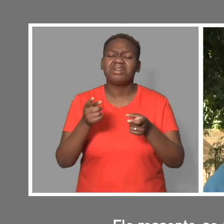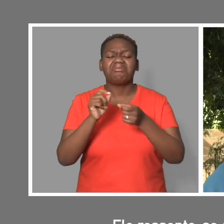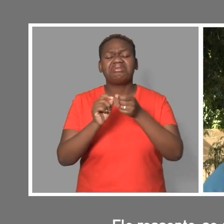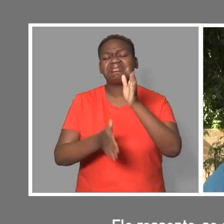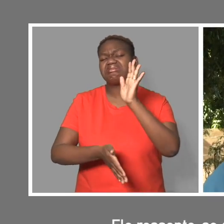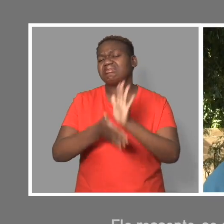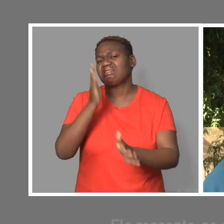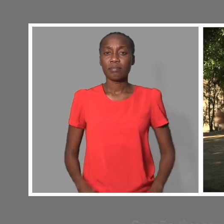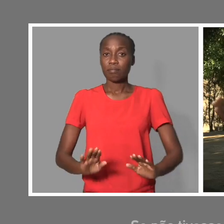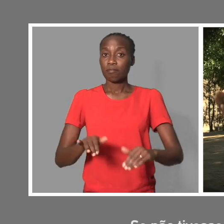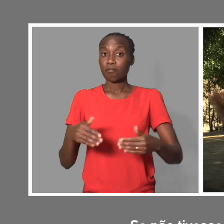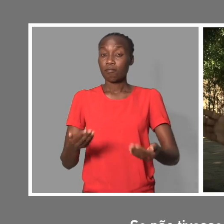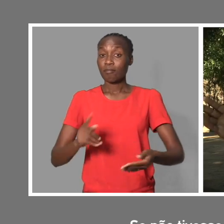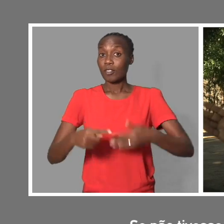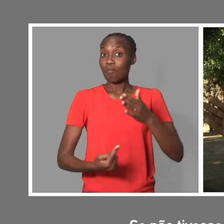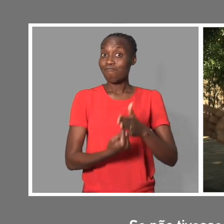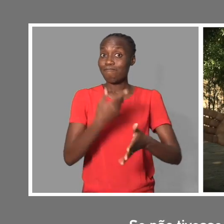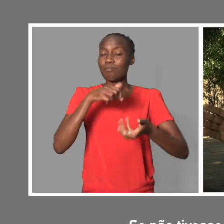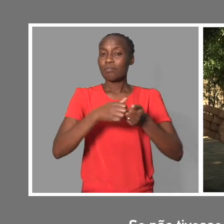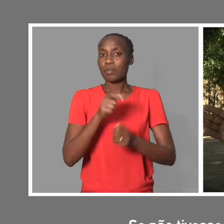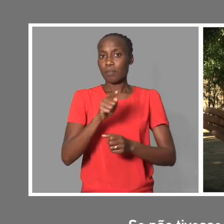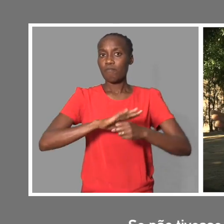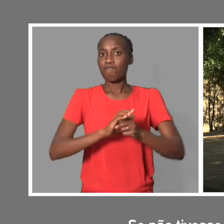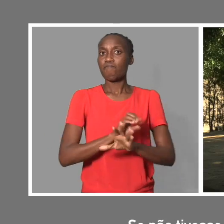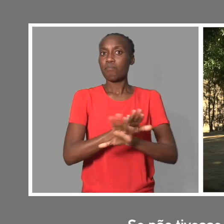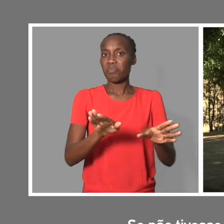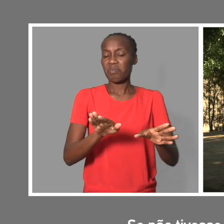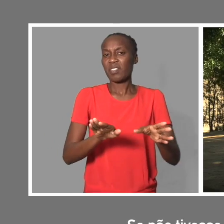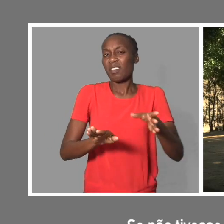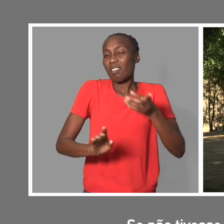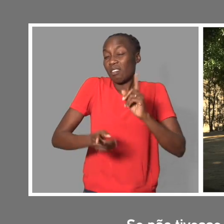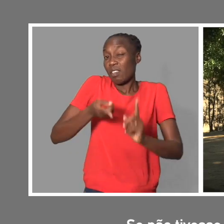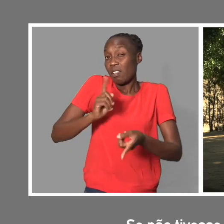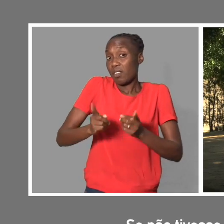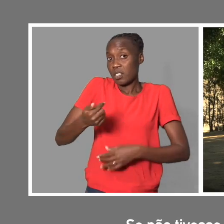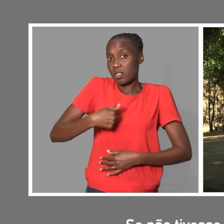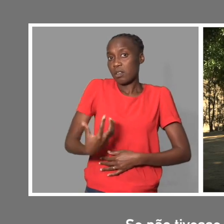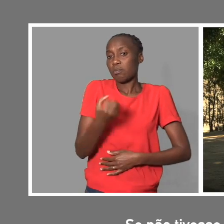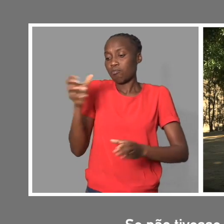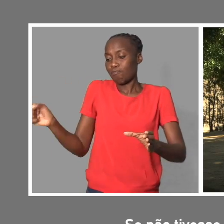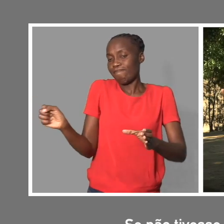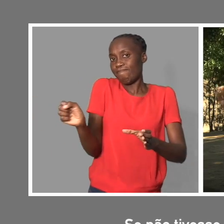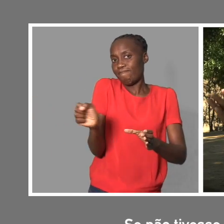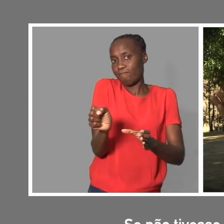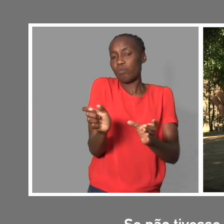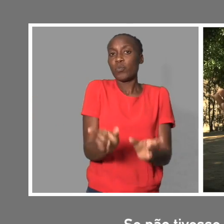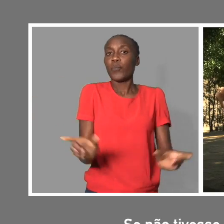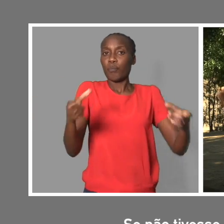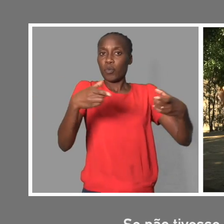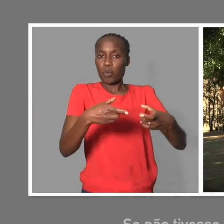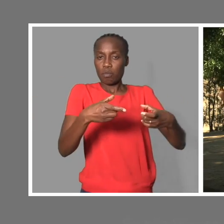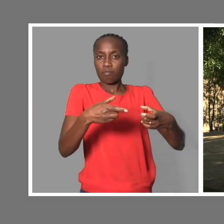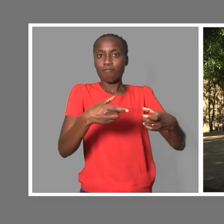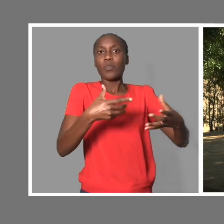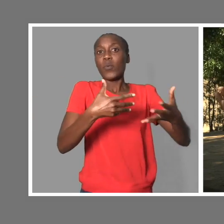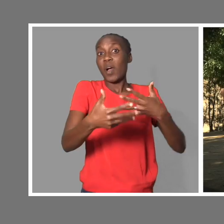desta pandemia. Se não tivesse sido corona, provavelmente estivesse integrado num clube qualquer.